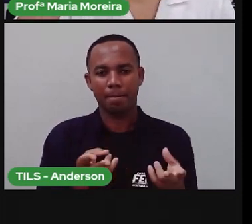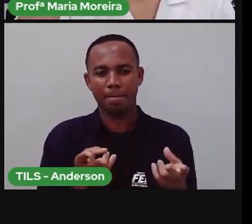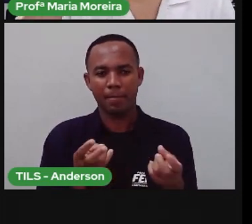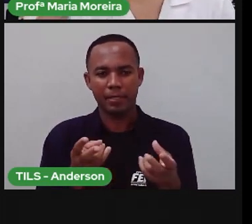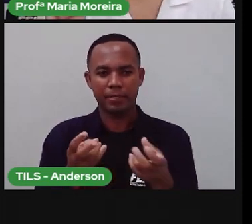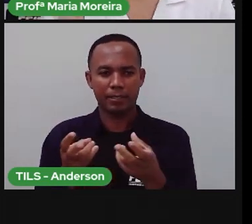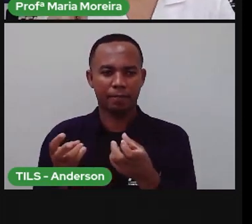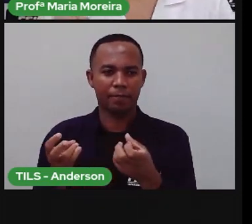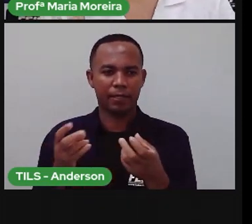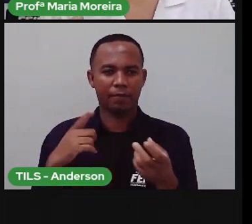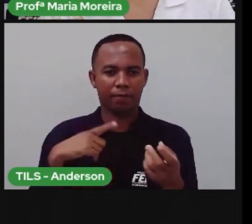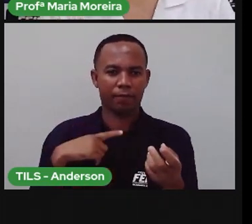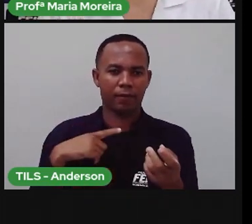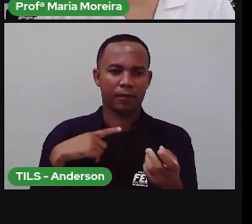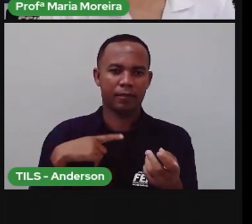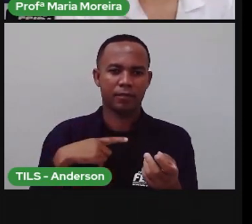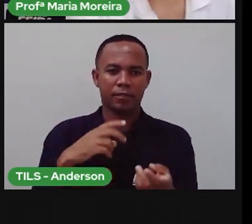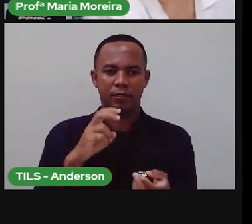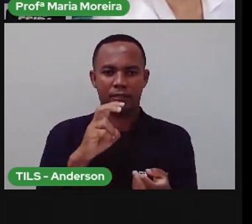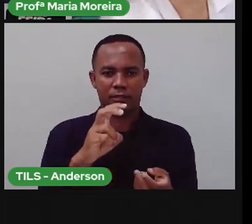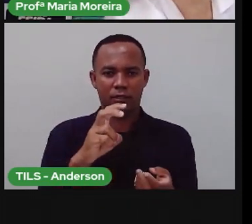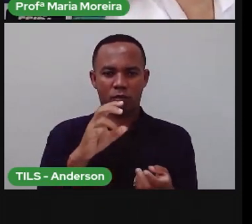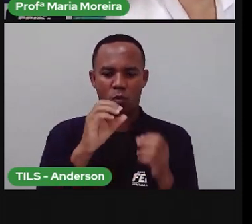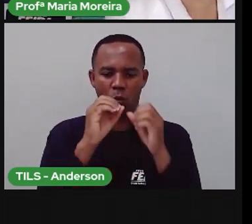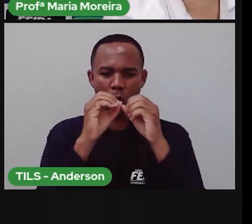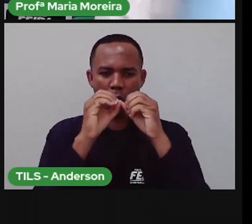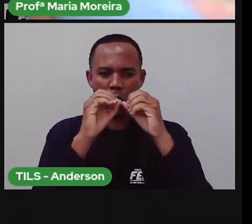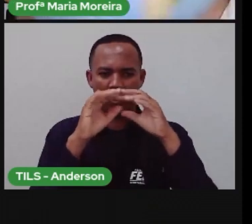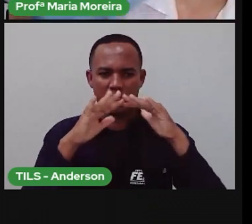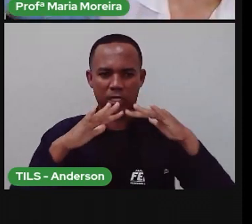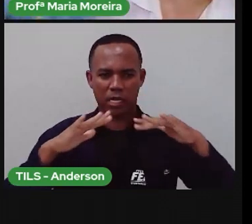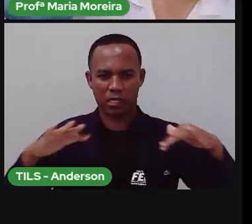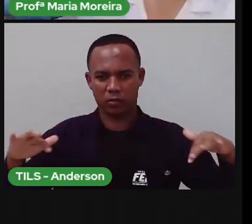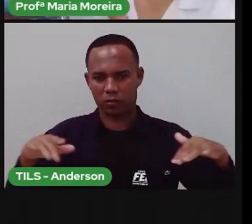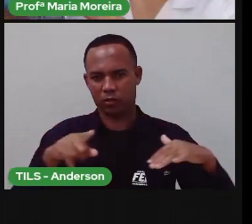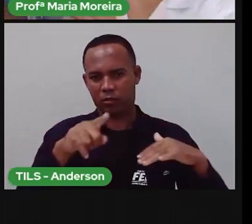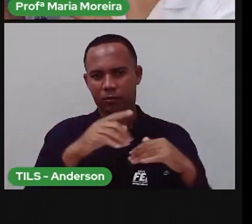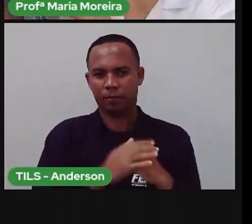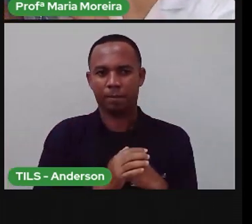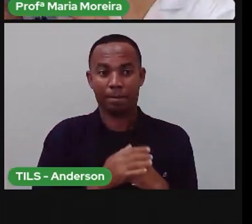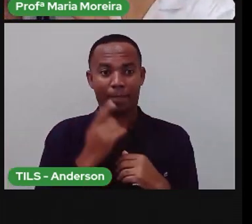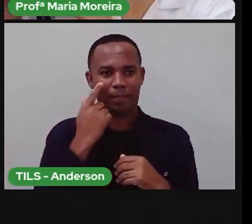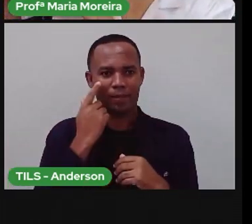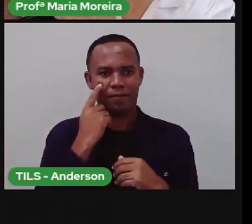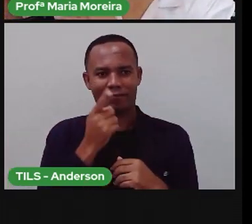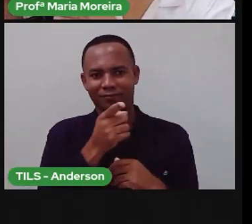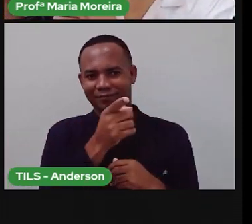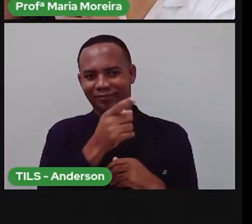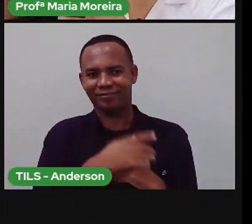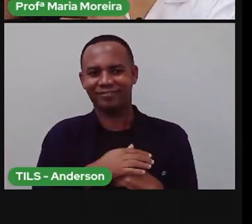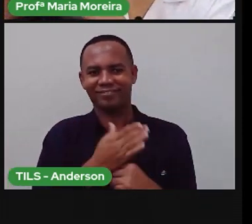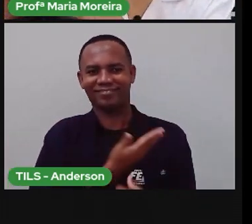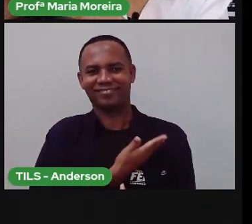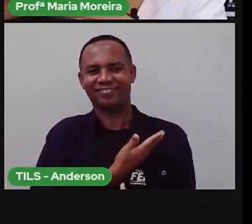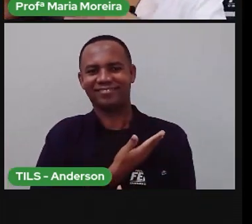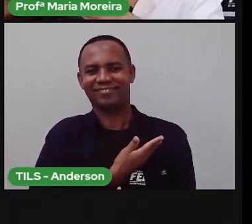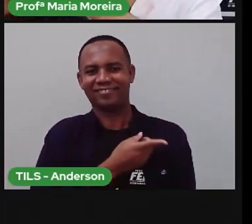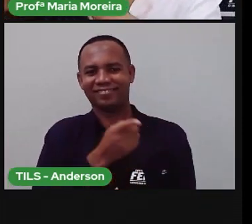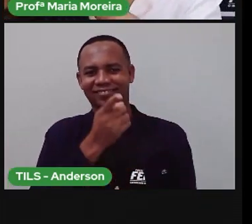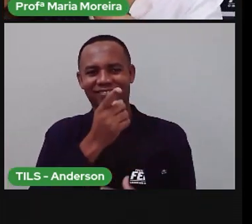cinco oceanos, certo? Trazendo meu amigo de novo. Anderson, não fique com ciúme, tá? Você também é meu amigo,